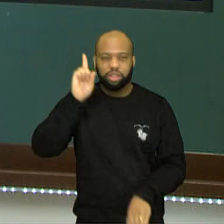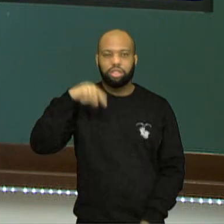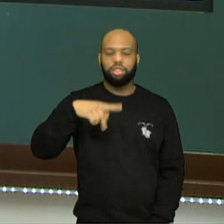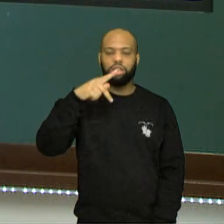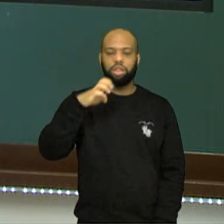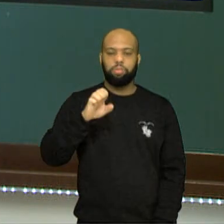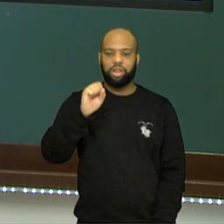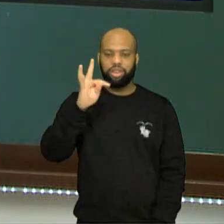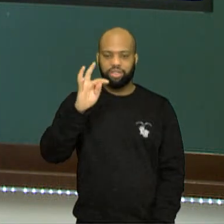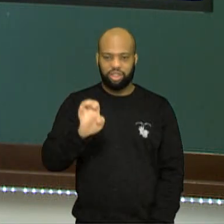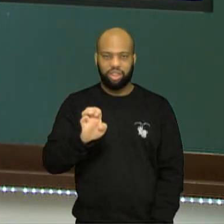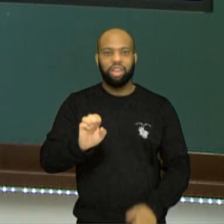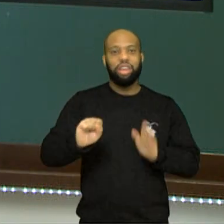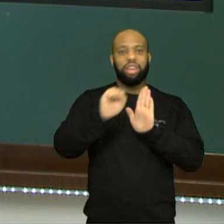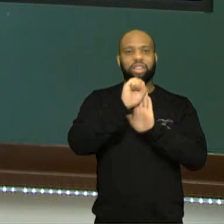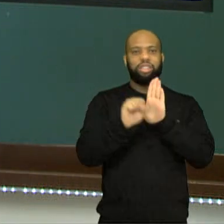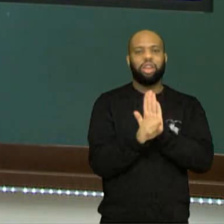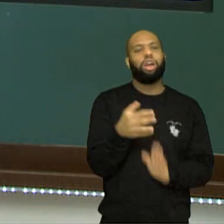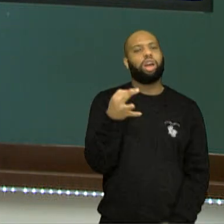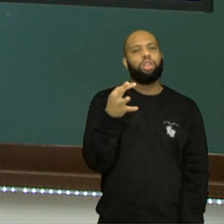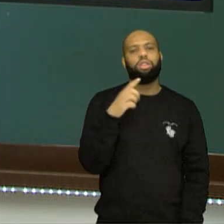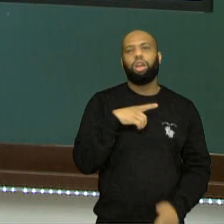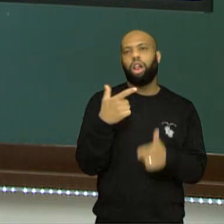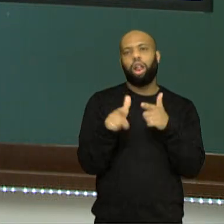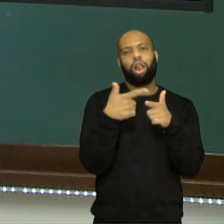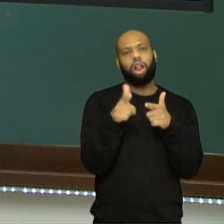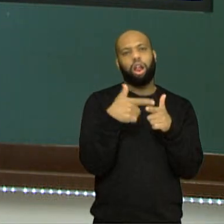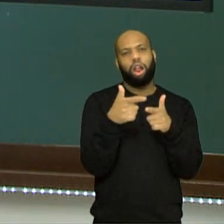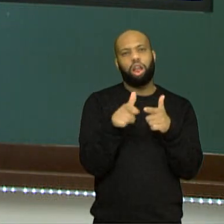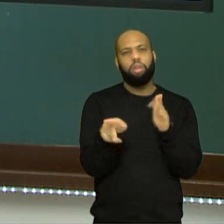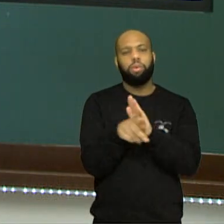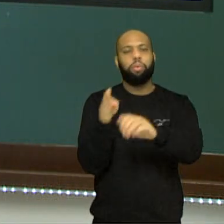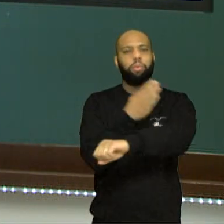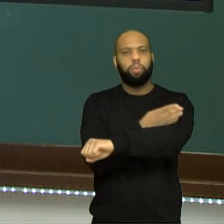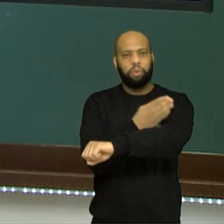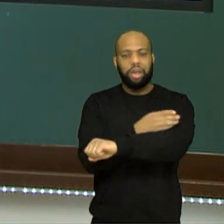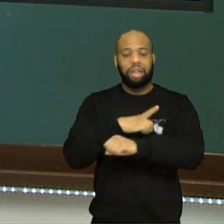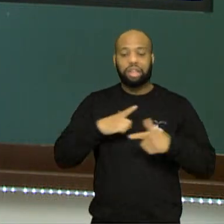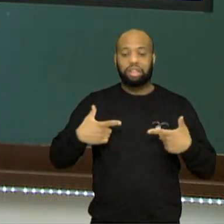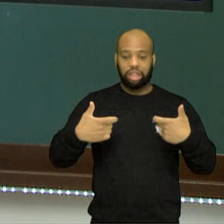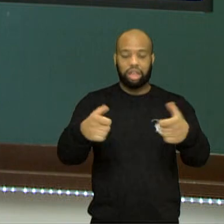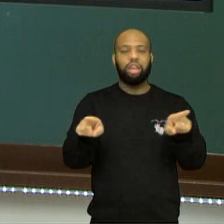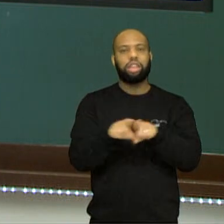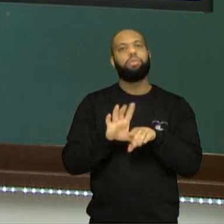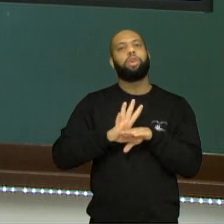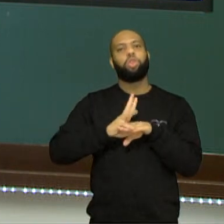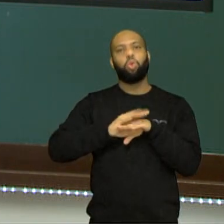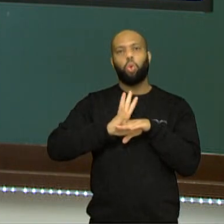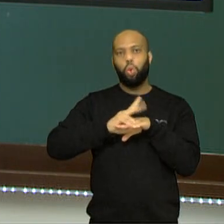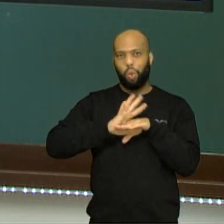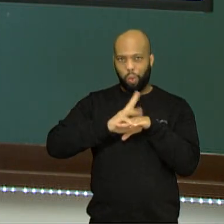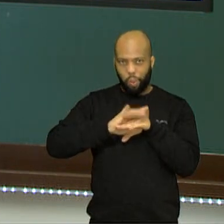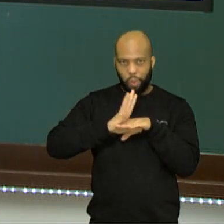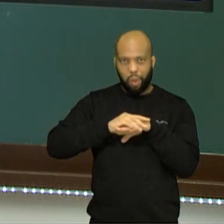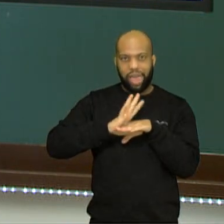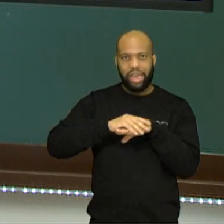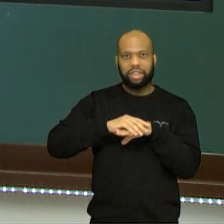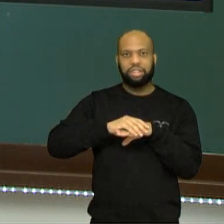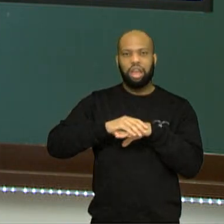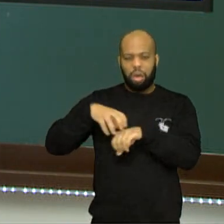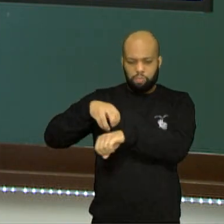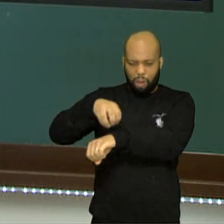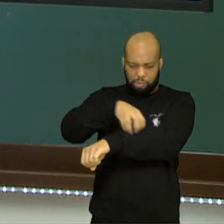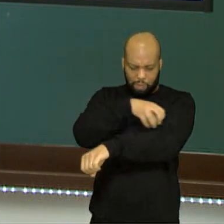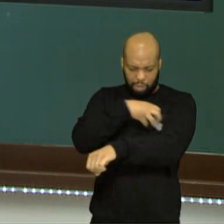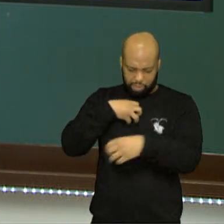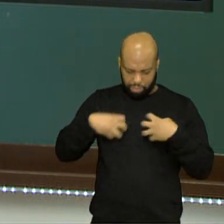ele vai ser um século muito problemático para a Idade Média, com a guerra e também com a peste negra, a peste bubônica, que